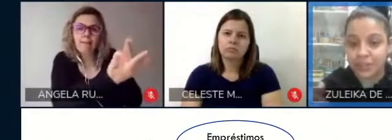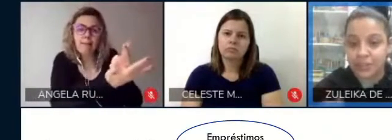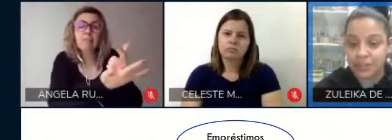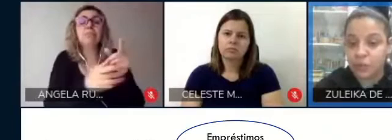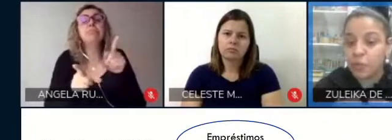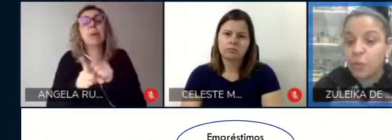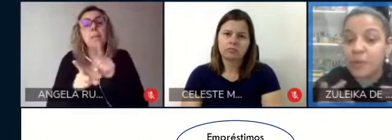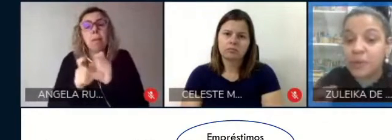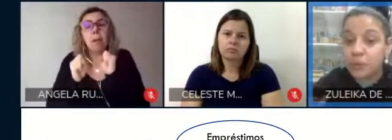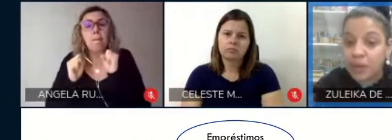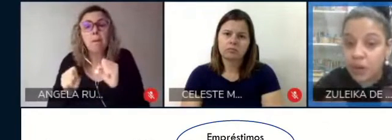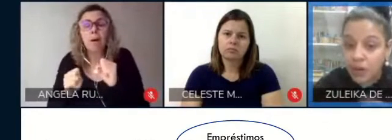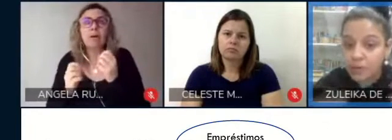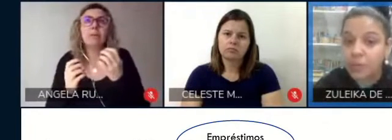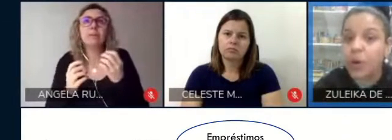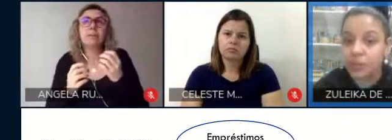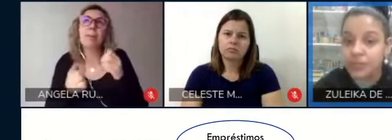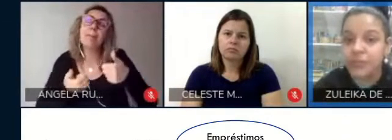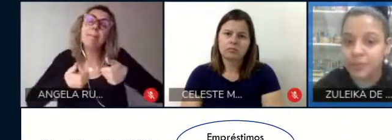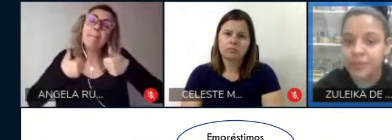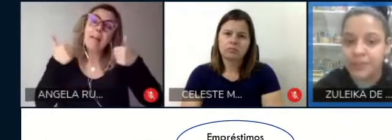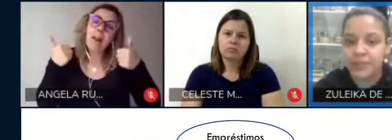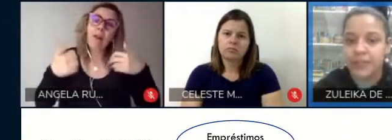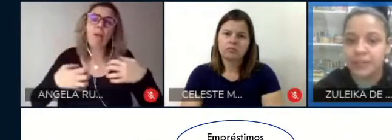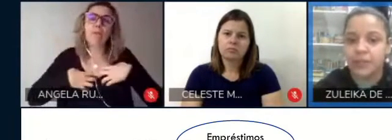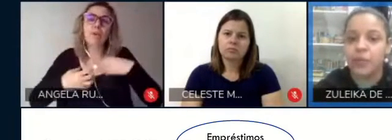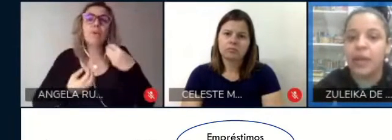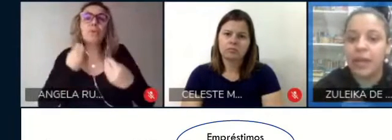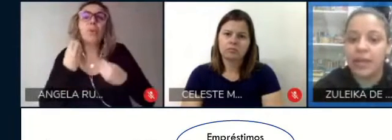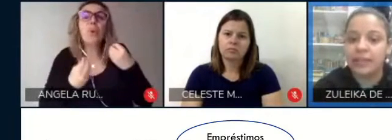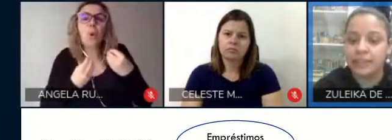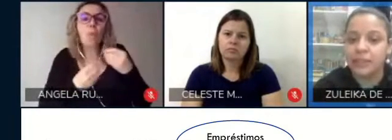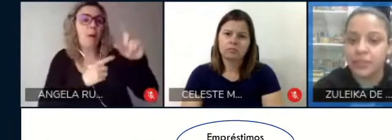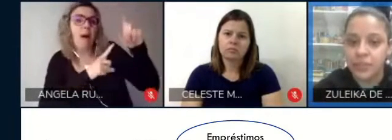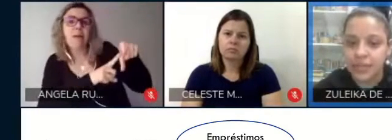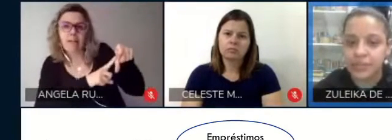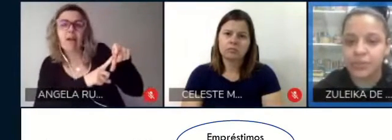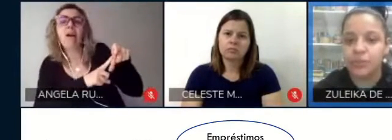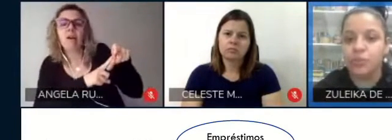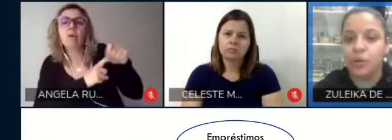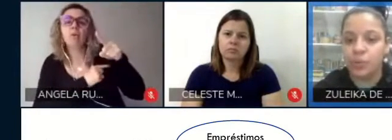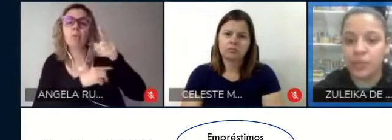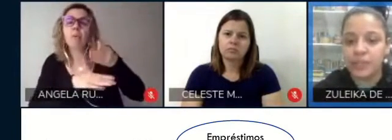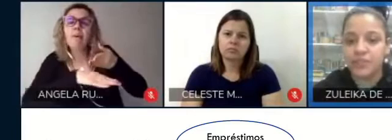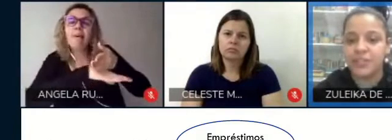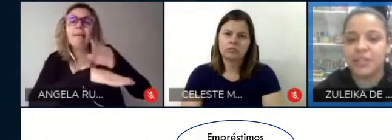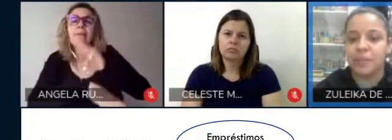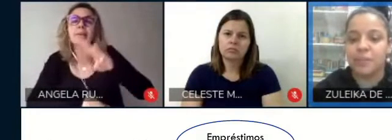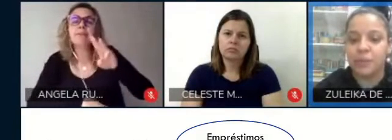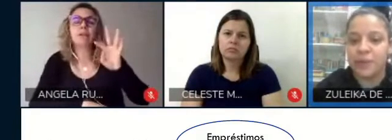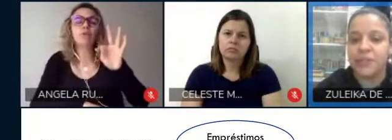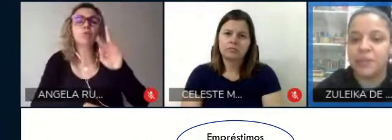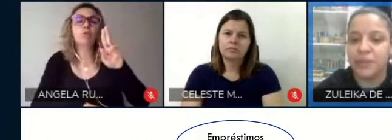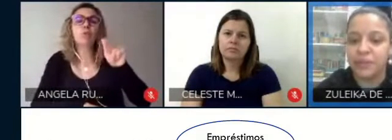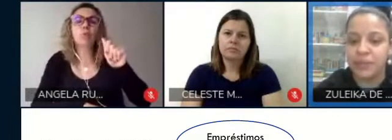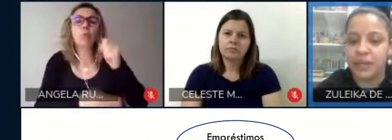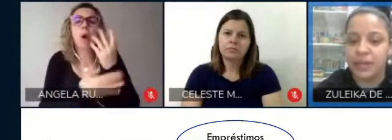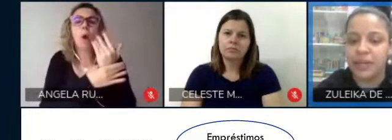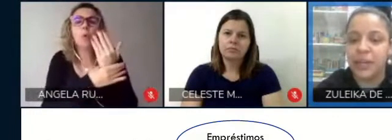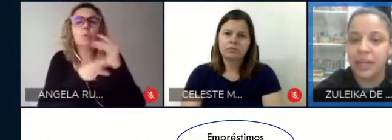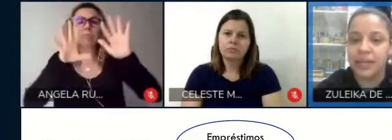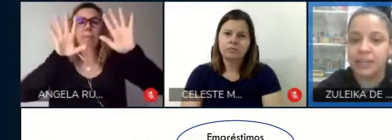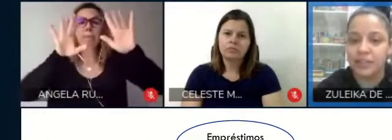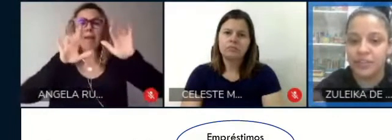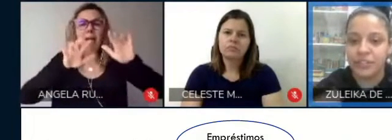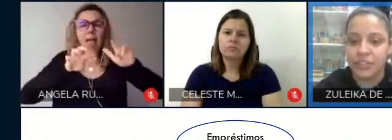Eu posso o melhor modo de obter esse cartão é entrando no site do Tua URGS, fazer o